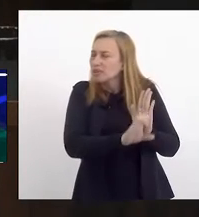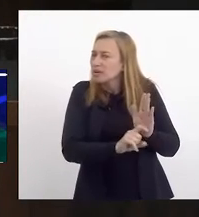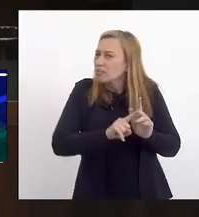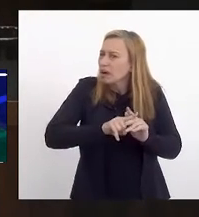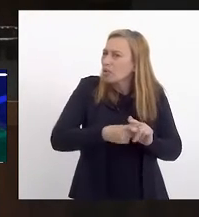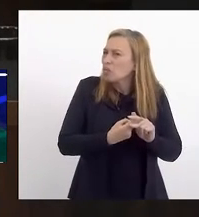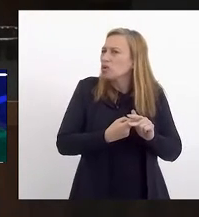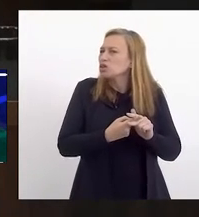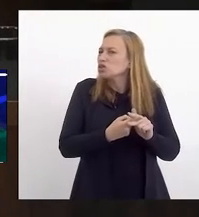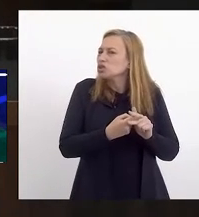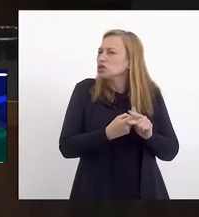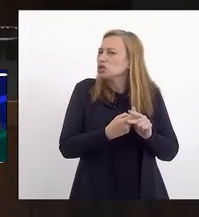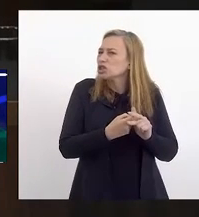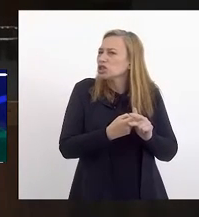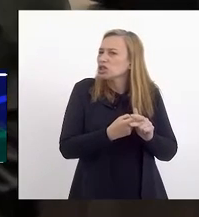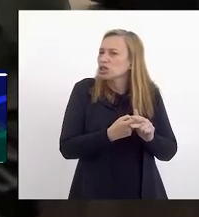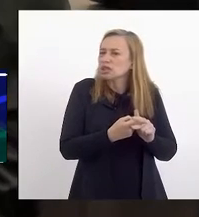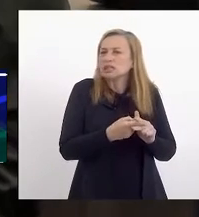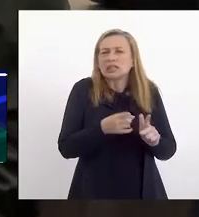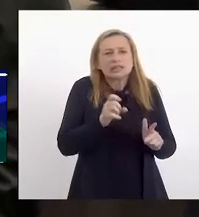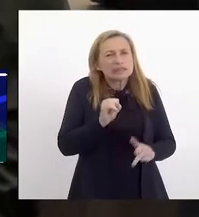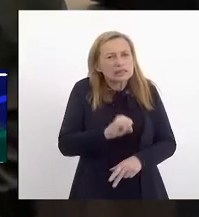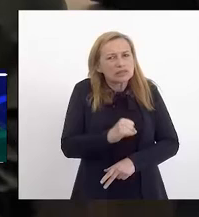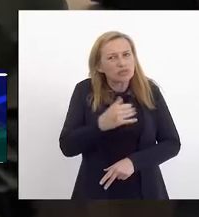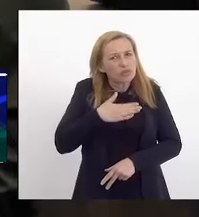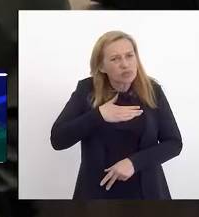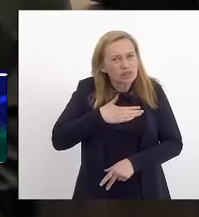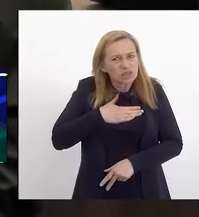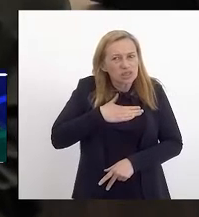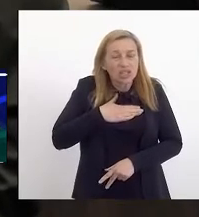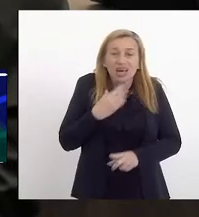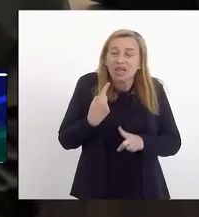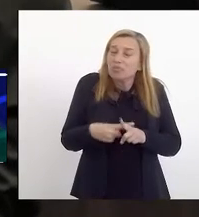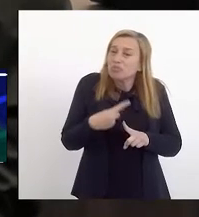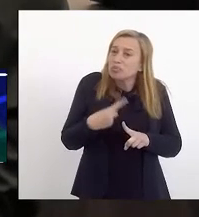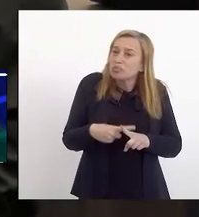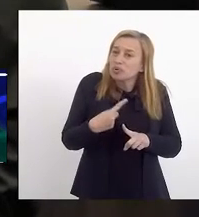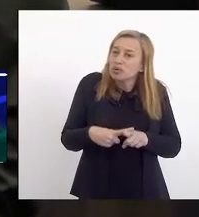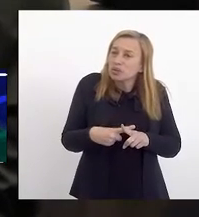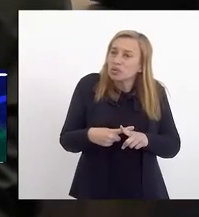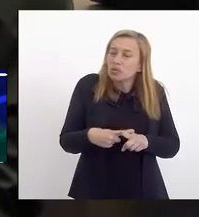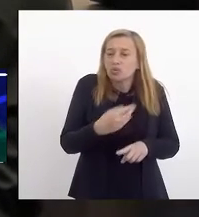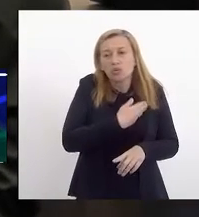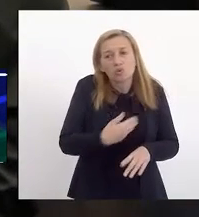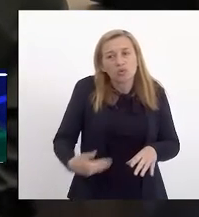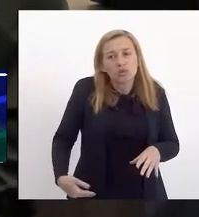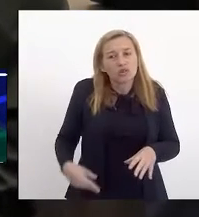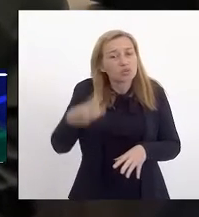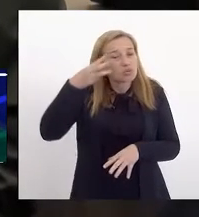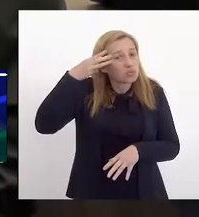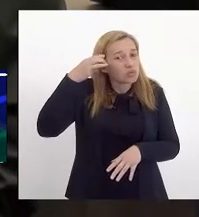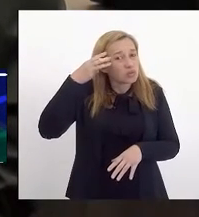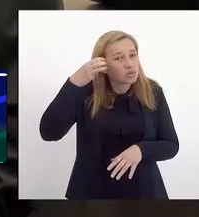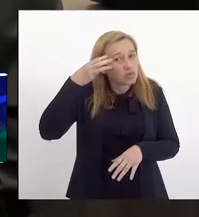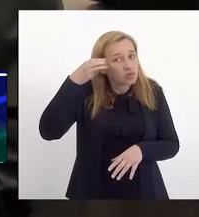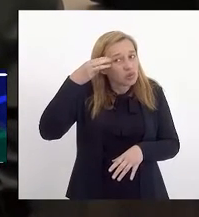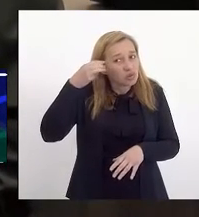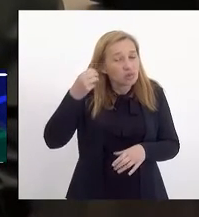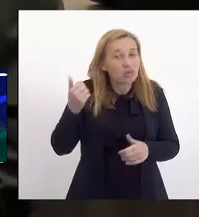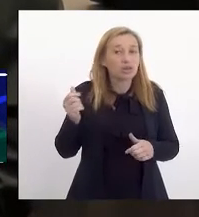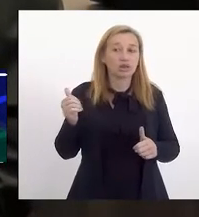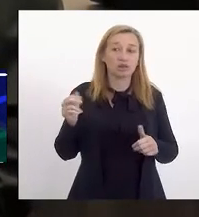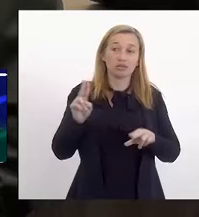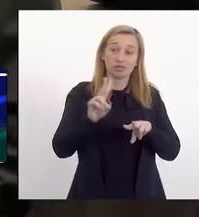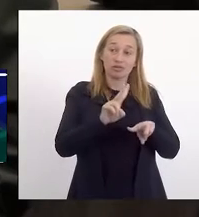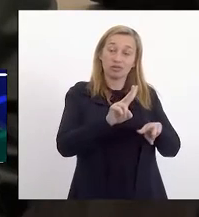emendas. Se for as minhas, é porque o governador Wilson Witzel, ele foi